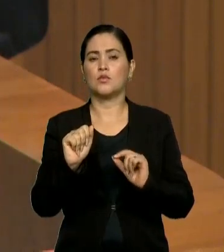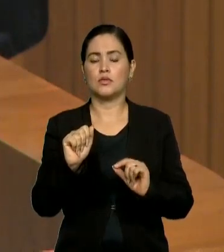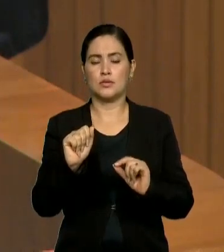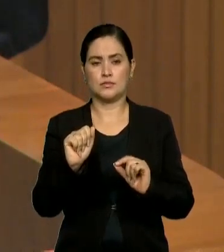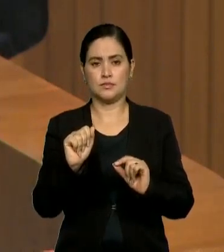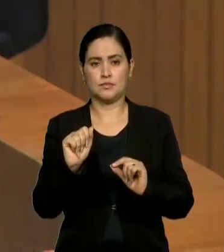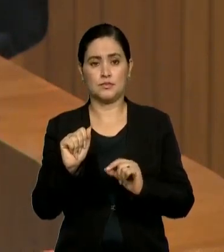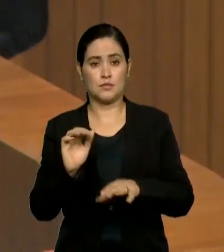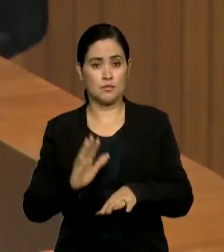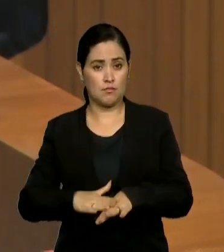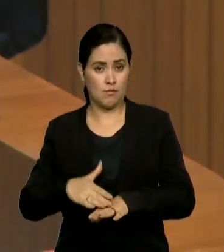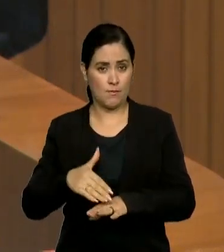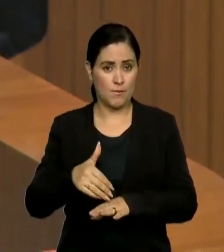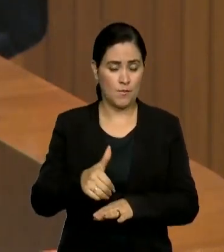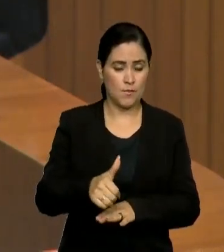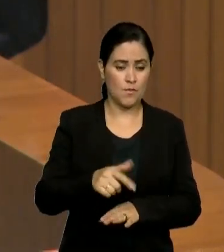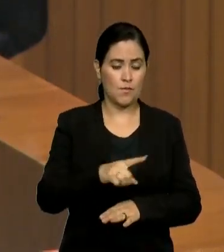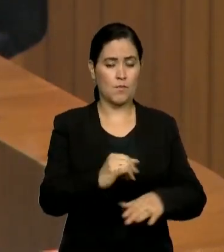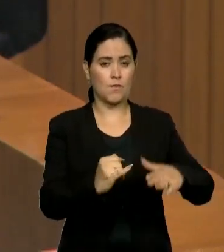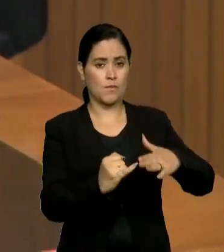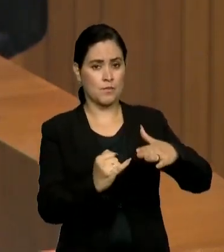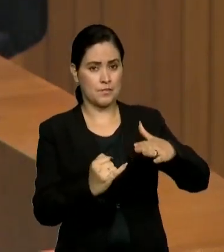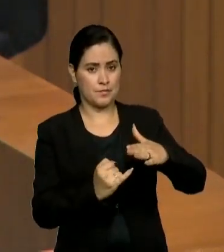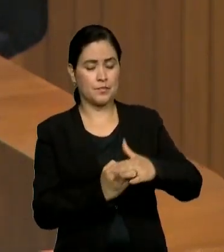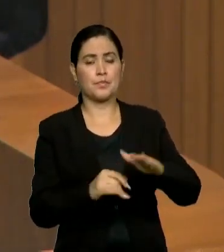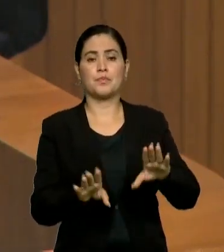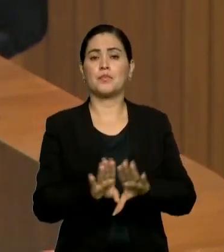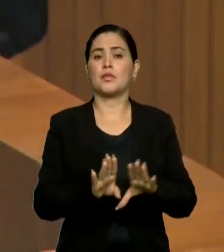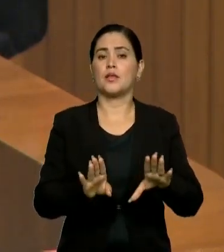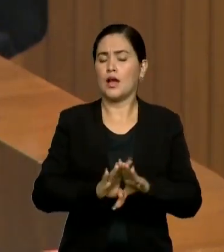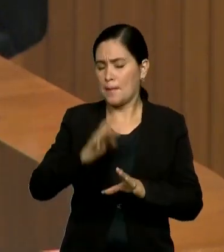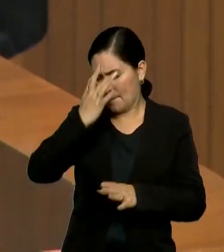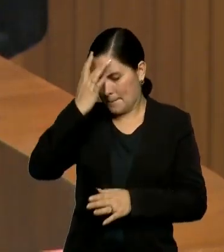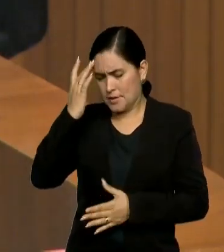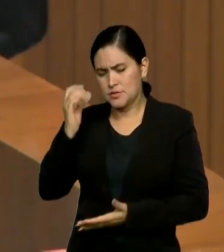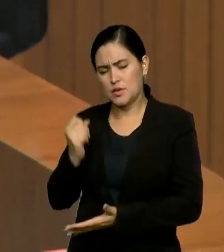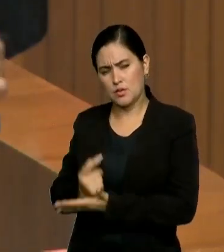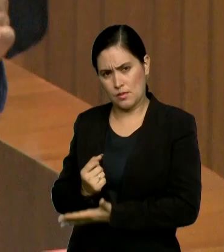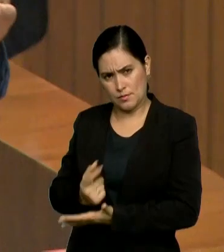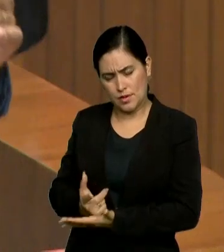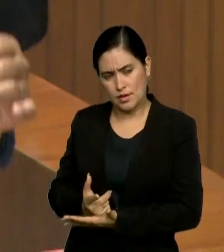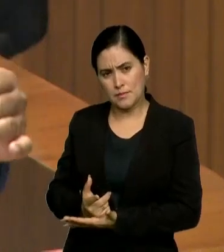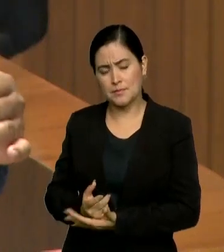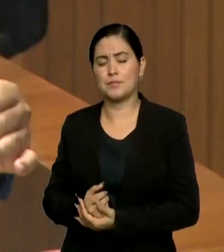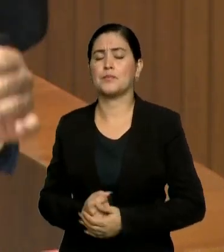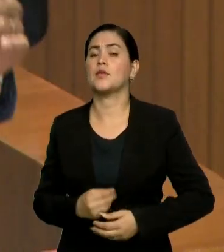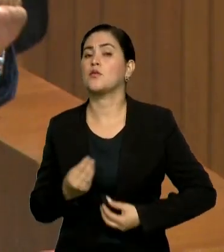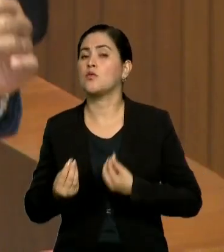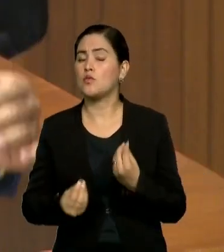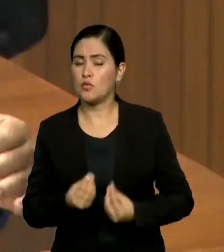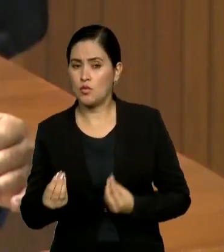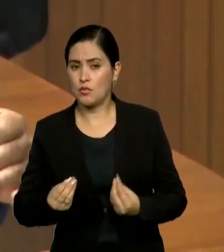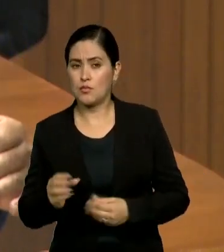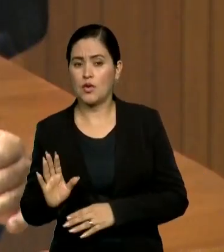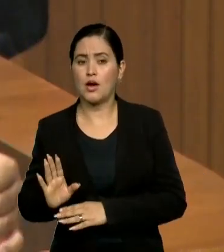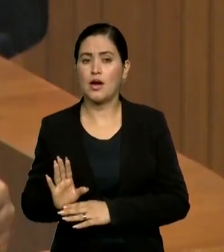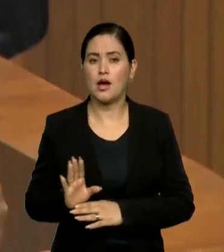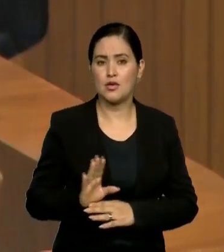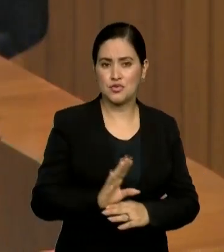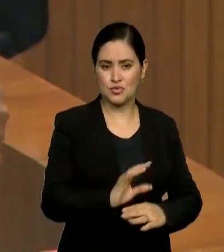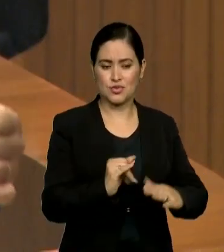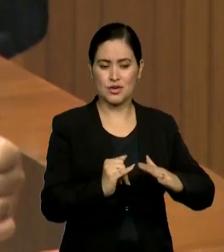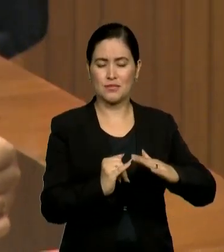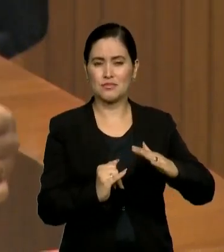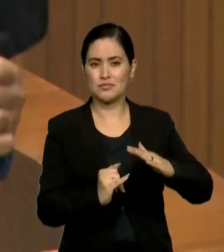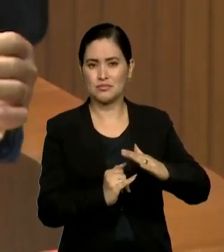consumidores. Essa nota solidária, além de ajudar as entidades do Estado do Maranhão com